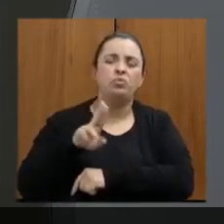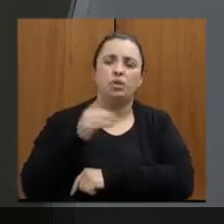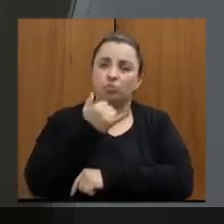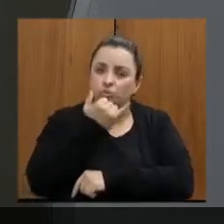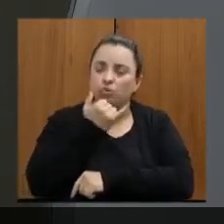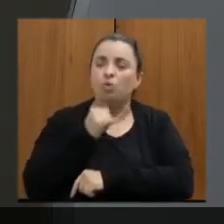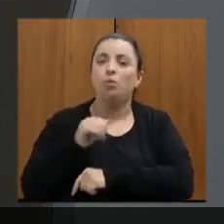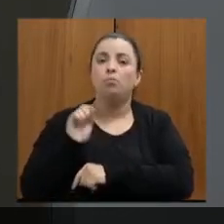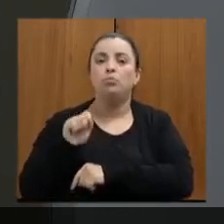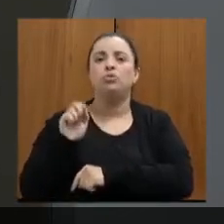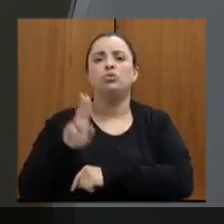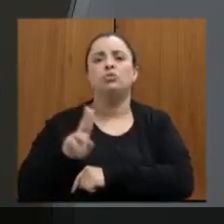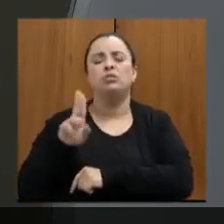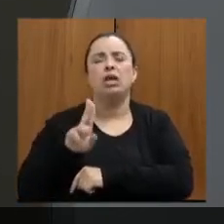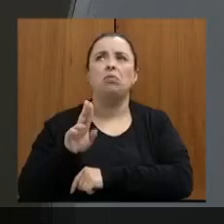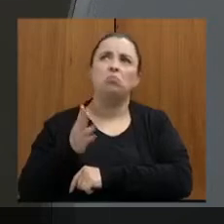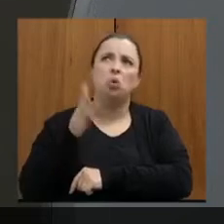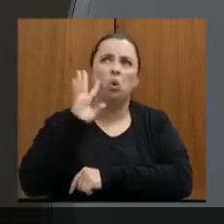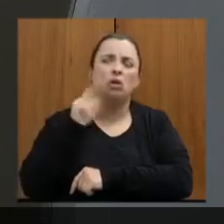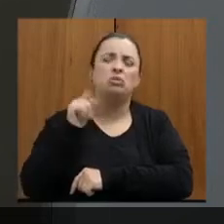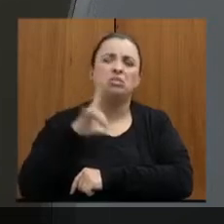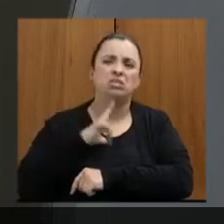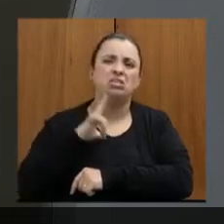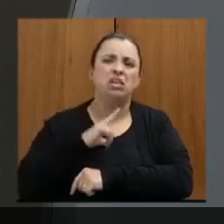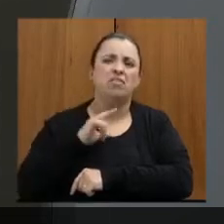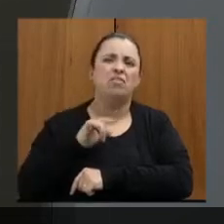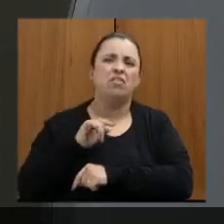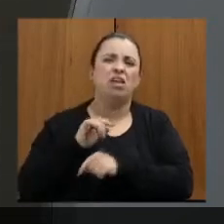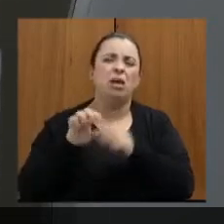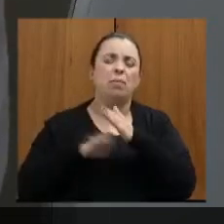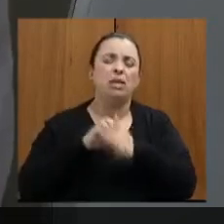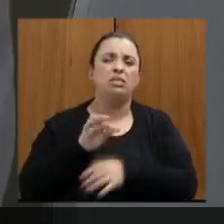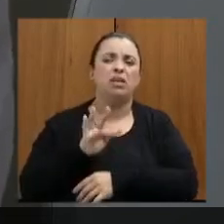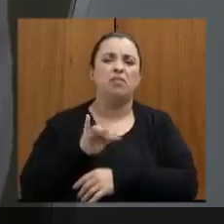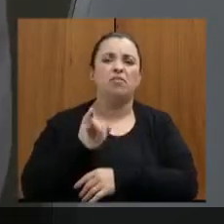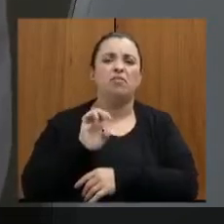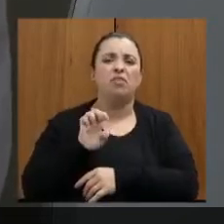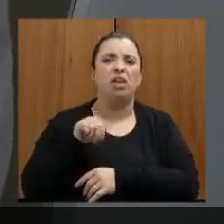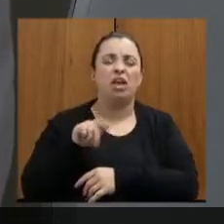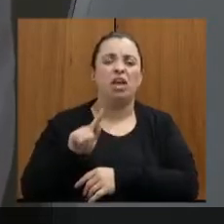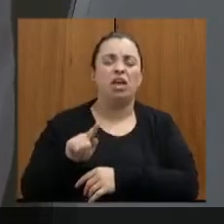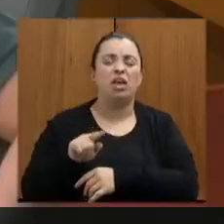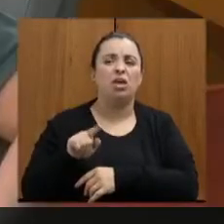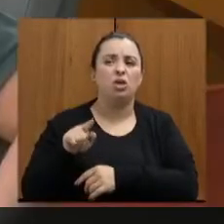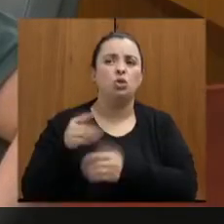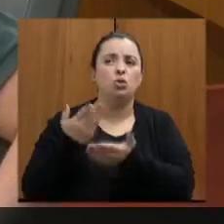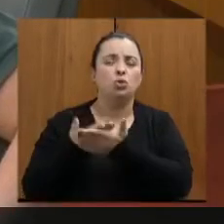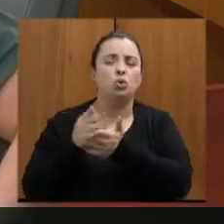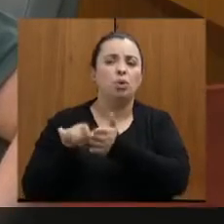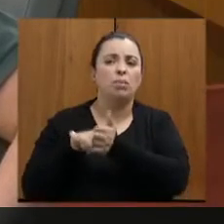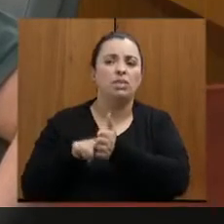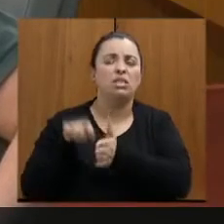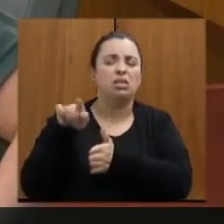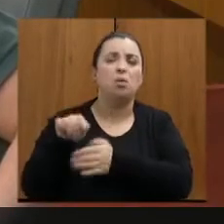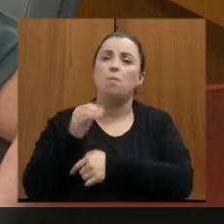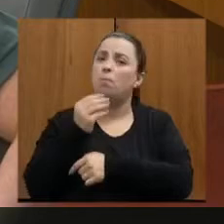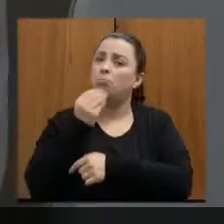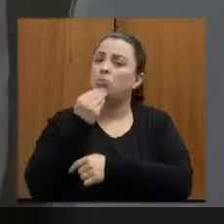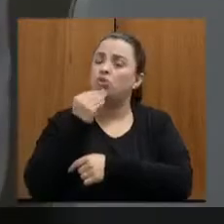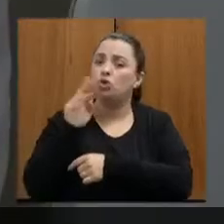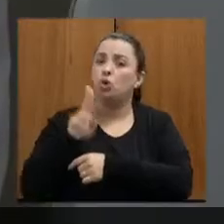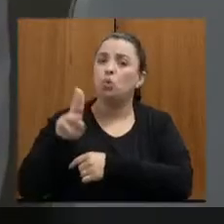só me engano da ciência dos índios com daqui de aproveitado com outra finalidade e aquilo